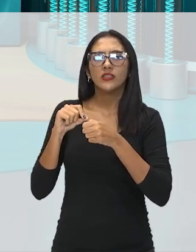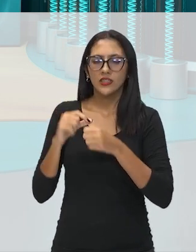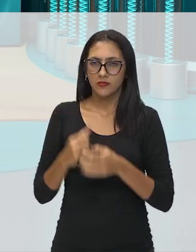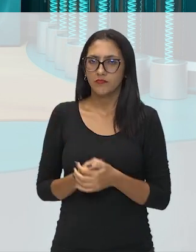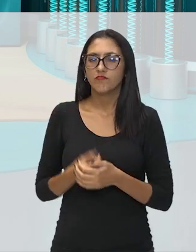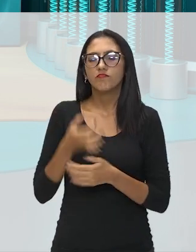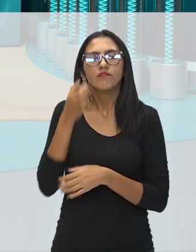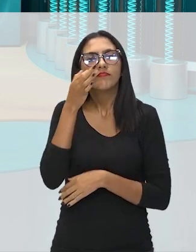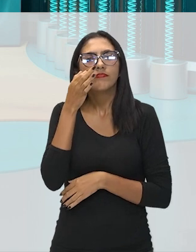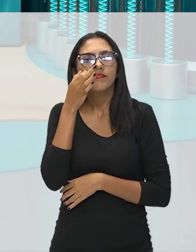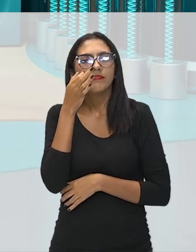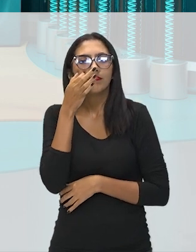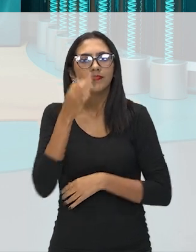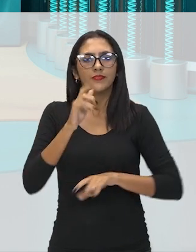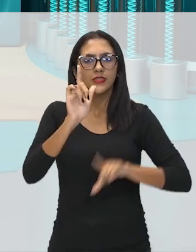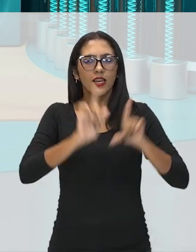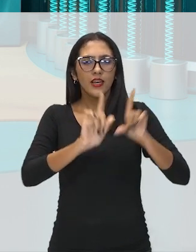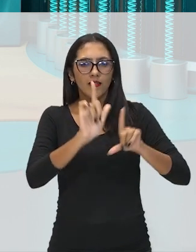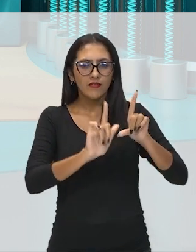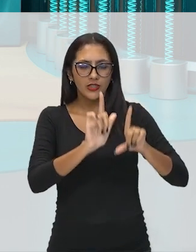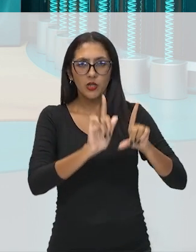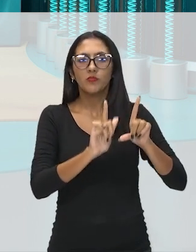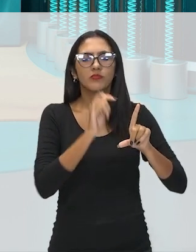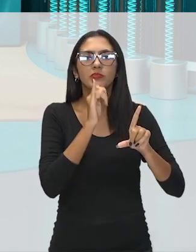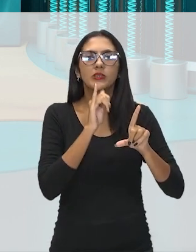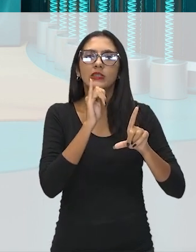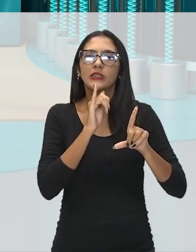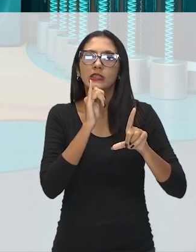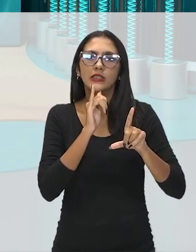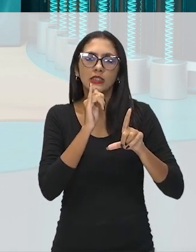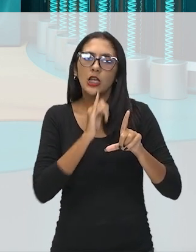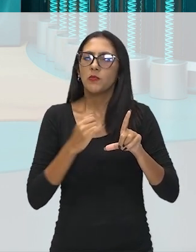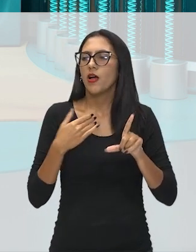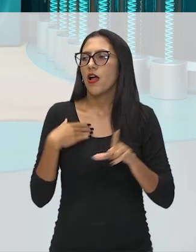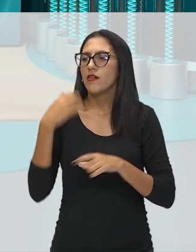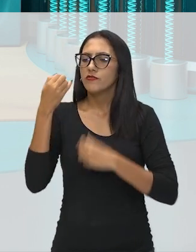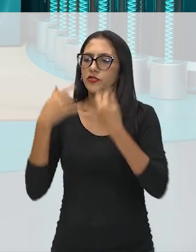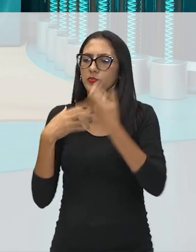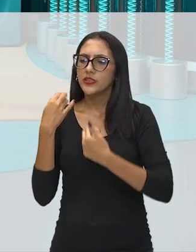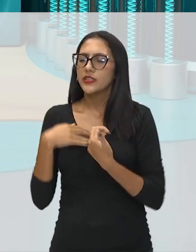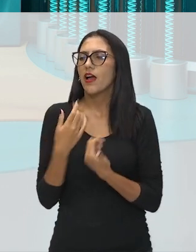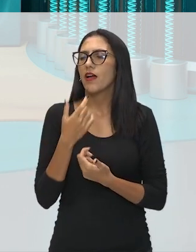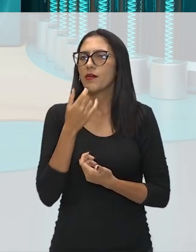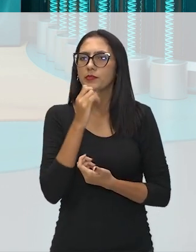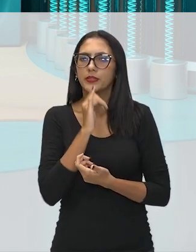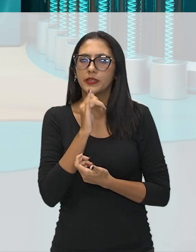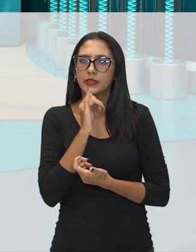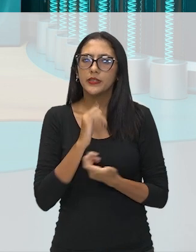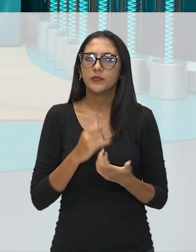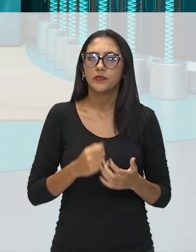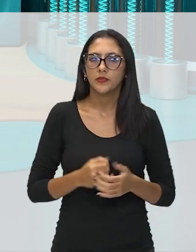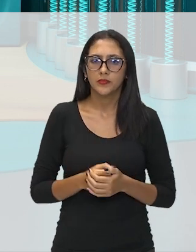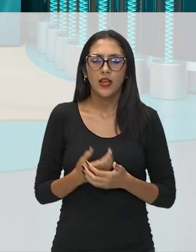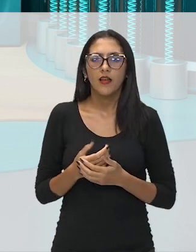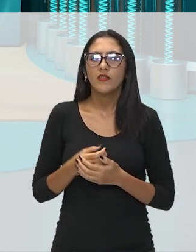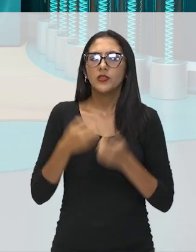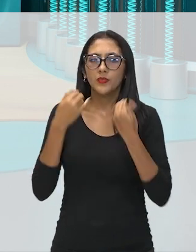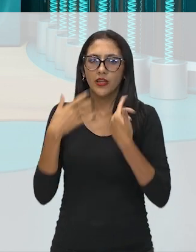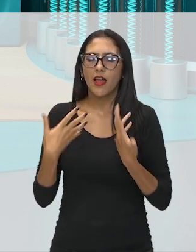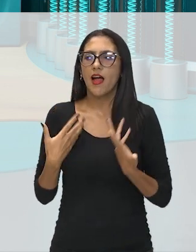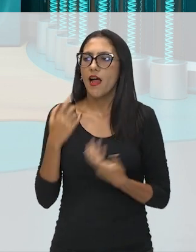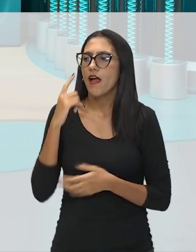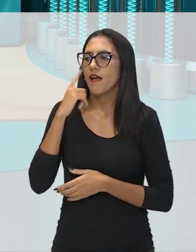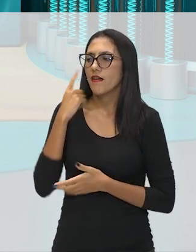Assistindo TV. Então, quando você vai contar isso para alguém, né? Digamos assim, a Dani vai contar para alguém, poxa, eu estava